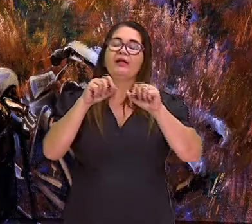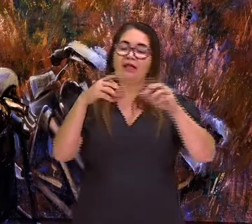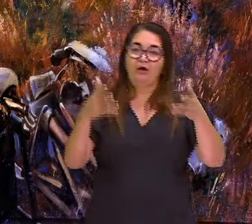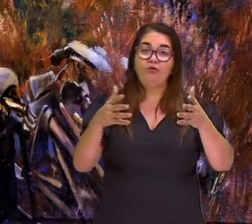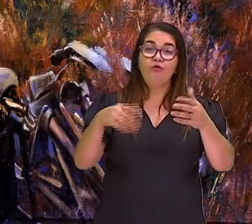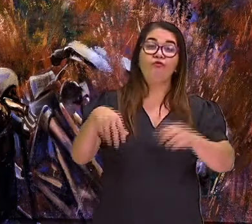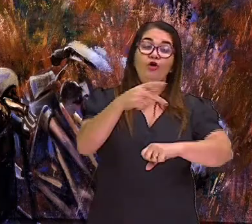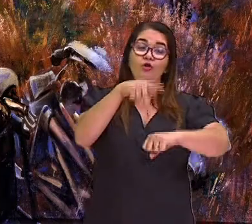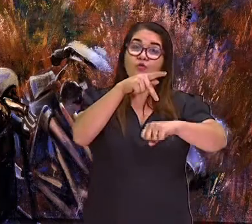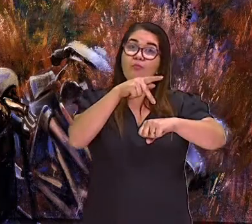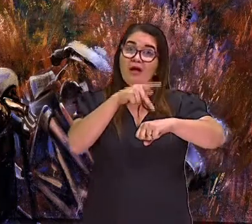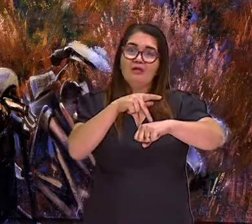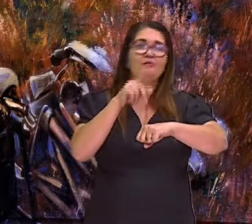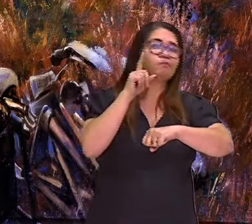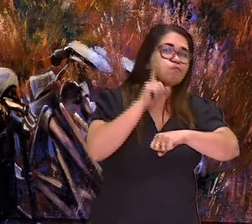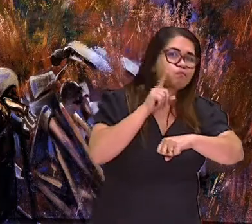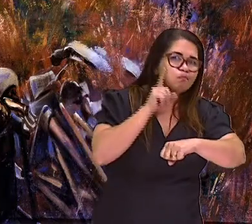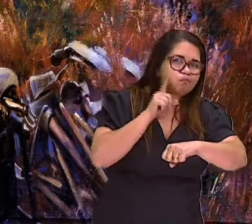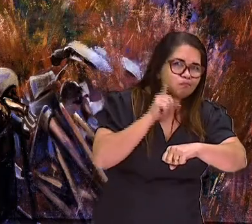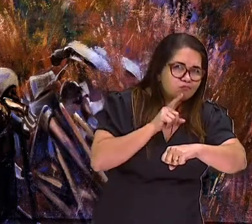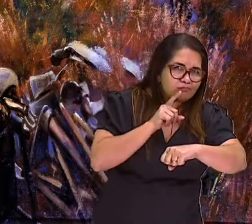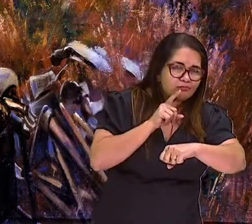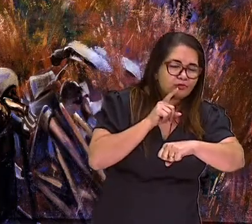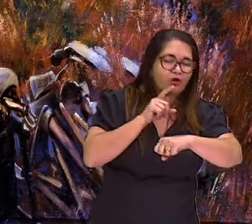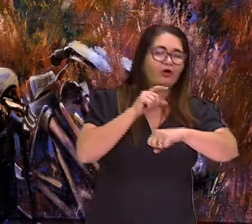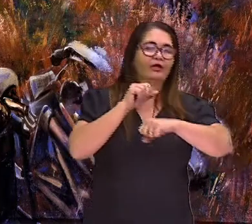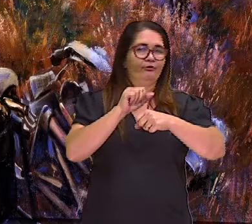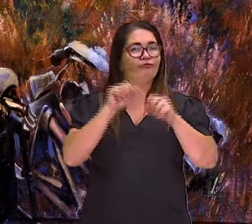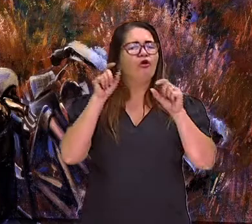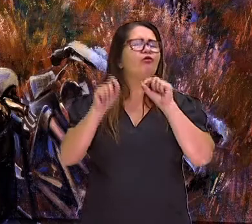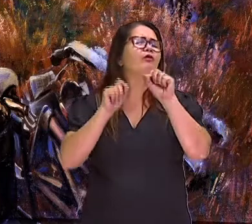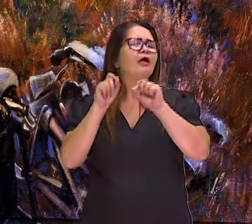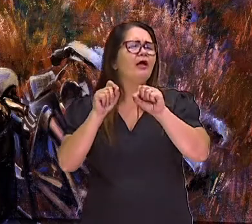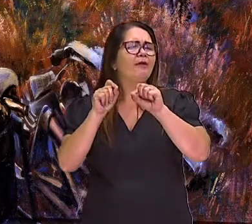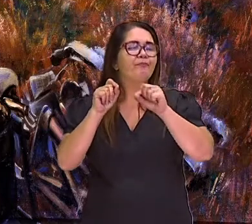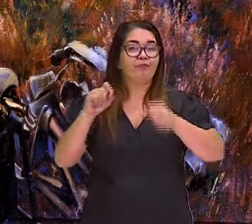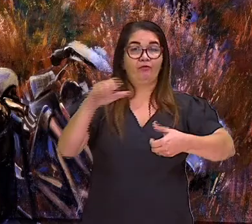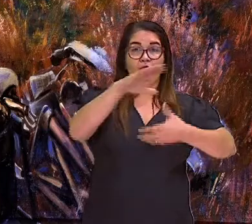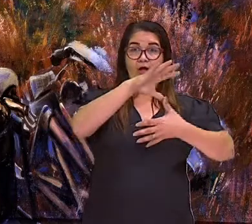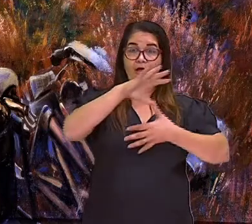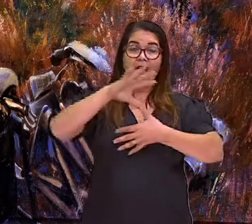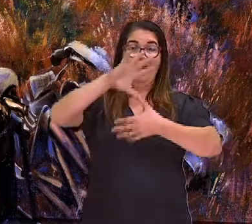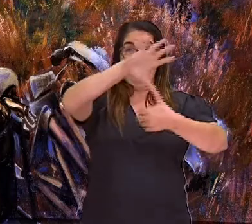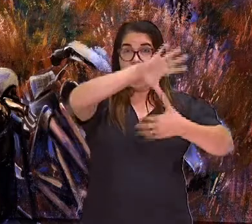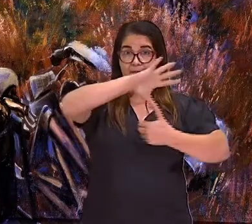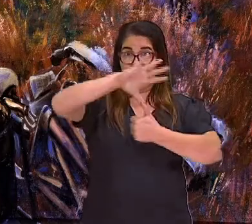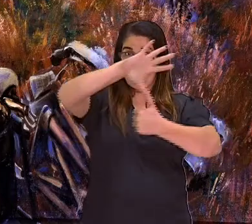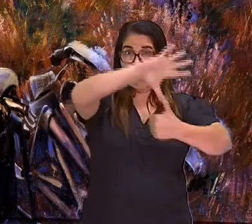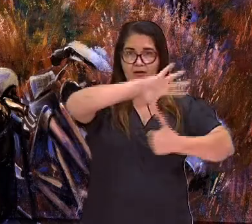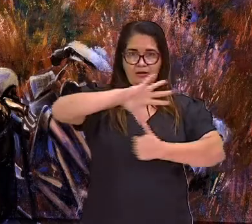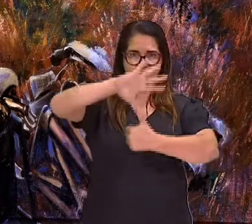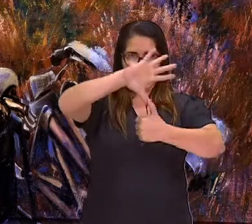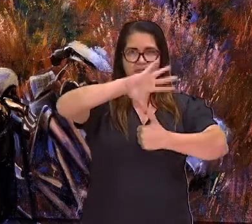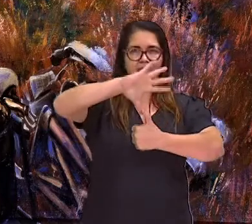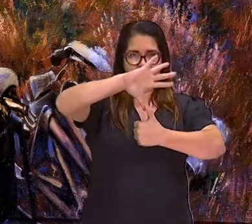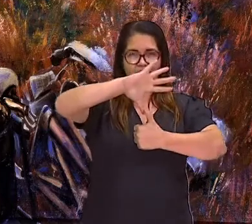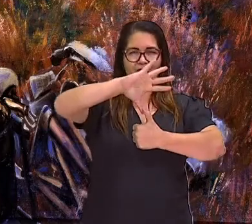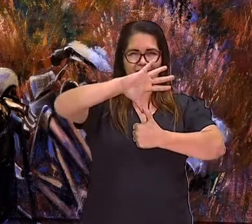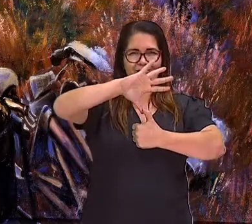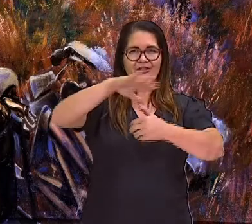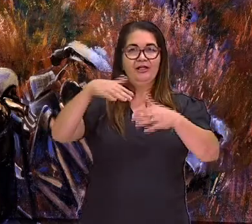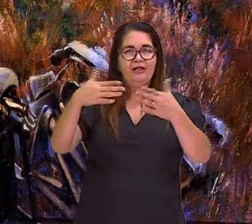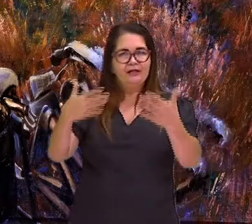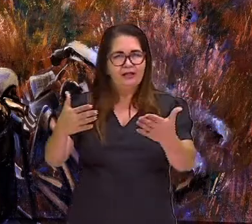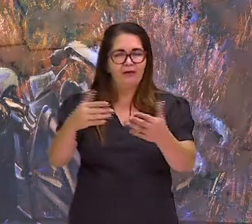navios. Ele chegou a fundar a primeira colônia nos Estados Unidos, chamada de Virgínia, em homenagem